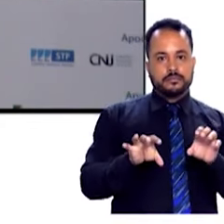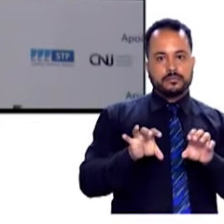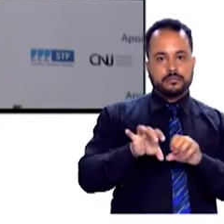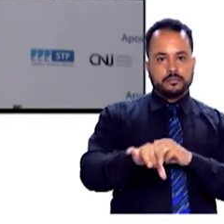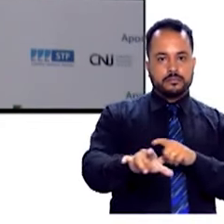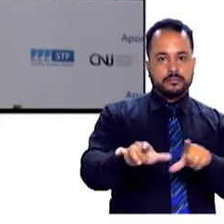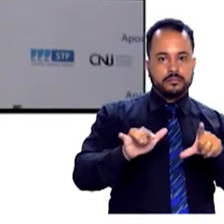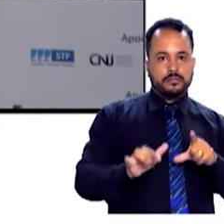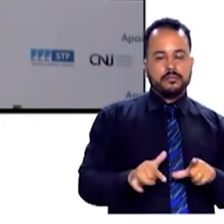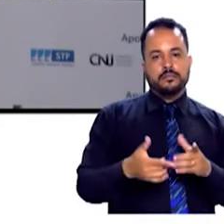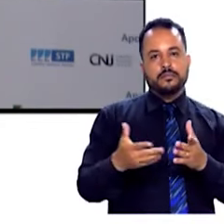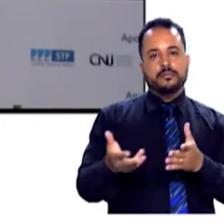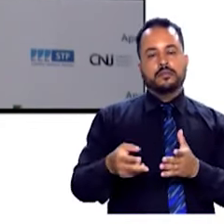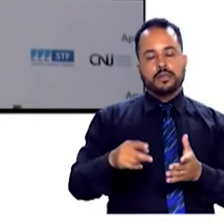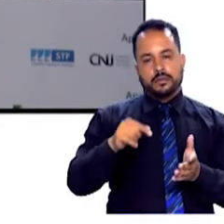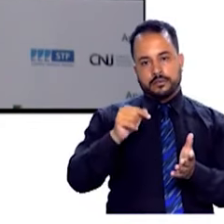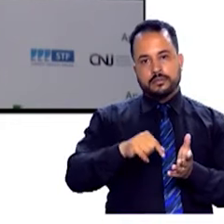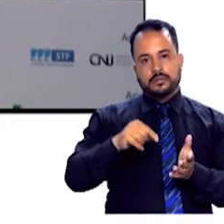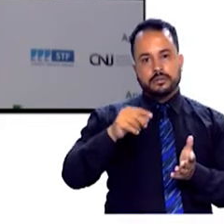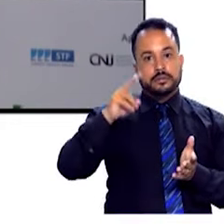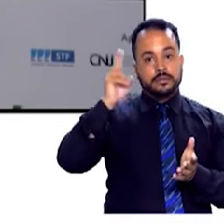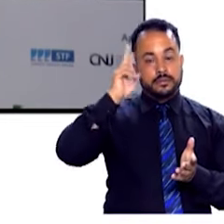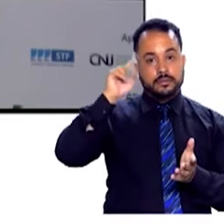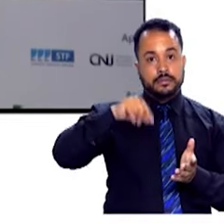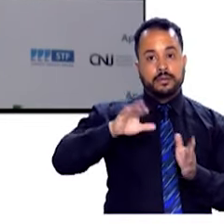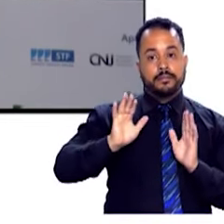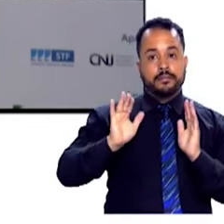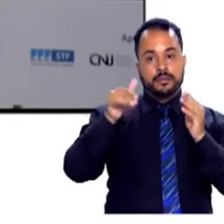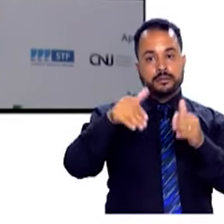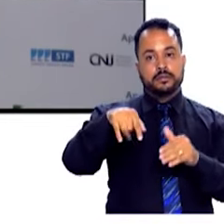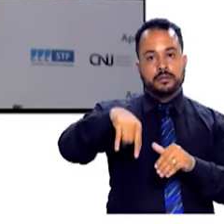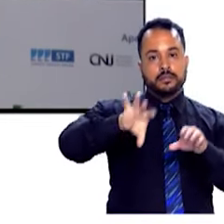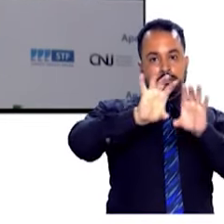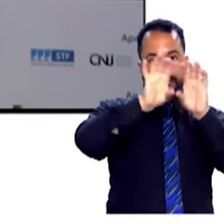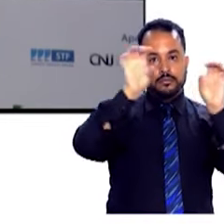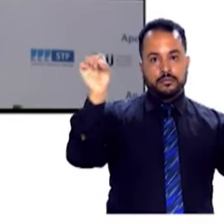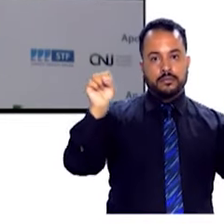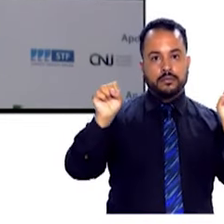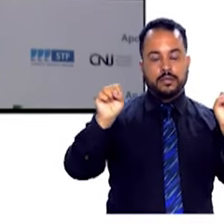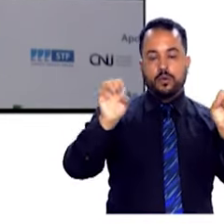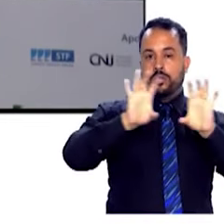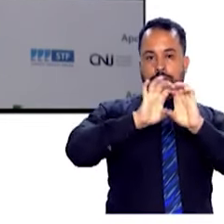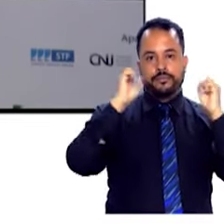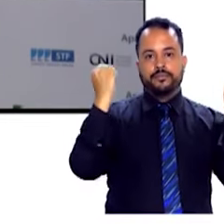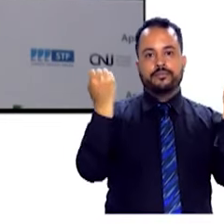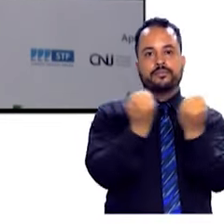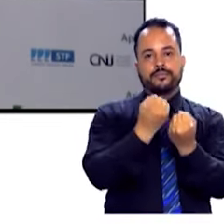fica como lembrança de sua valorosa participação neste evento agradeço